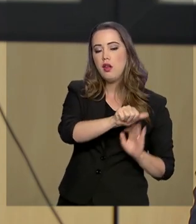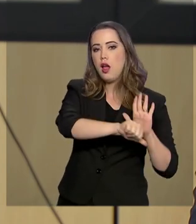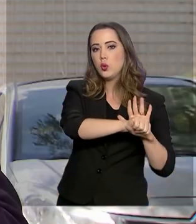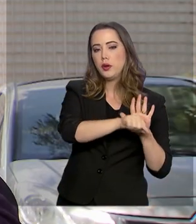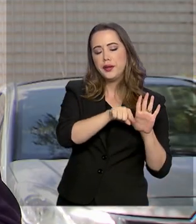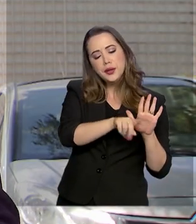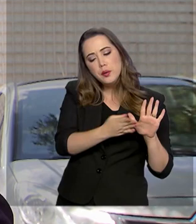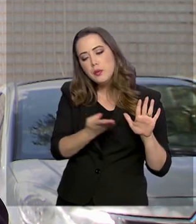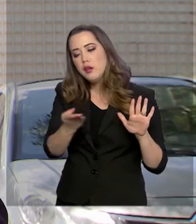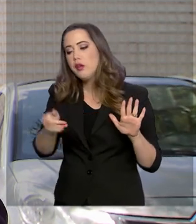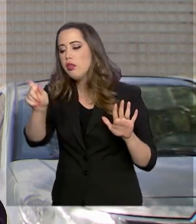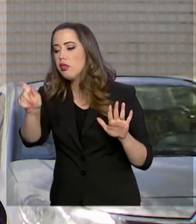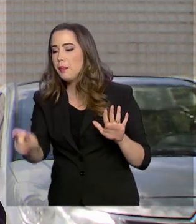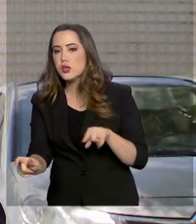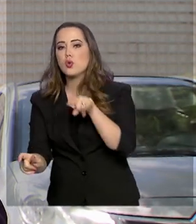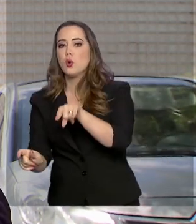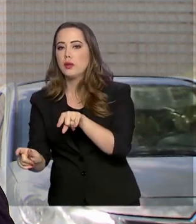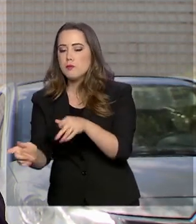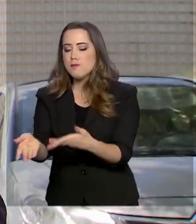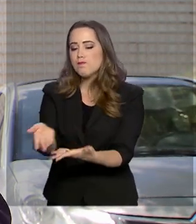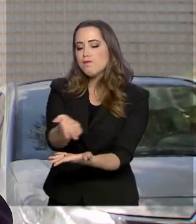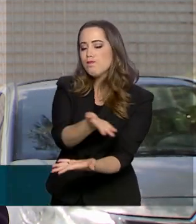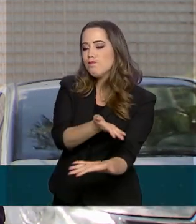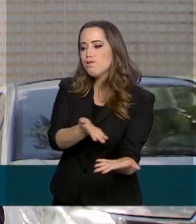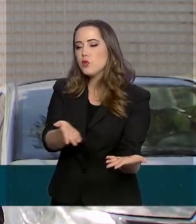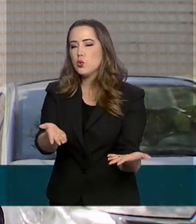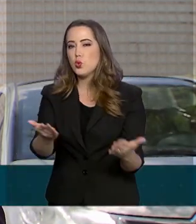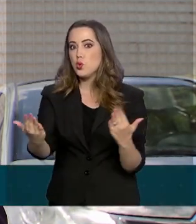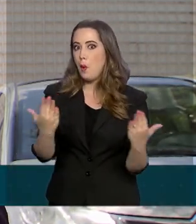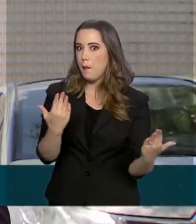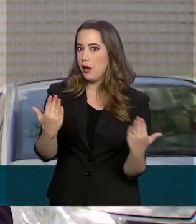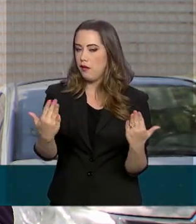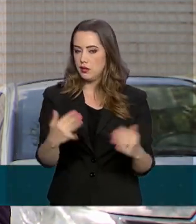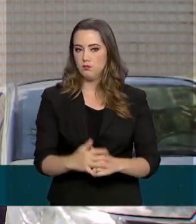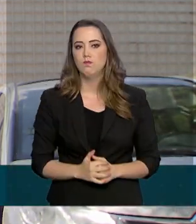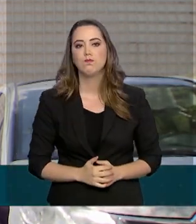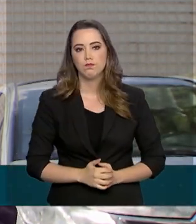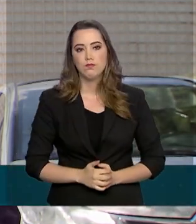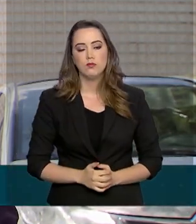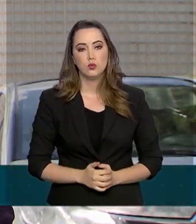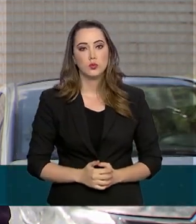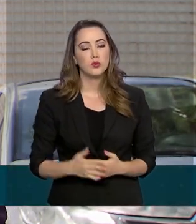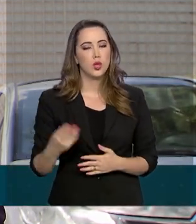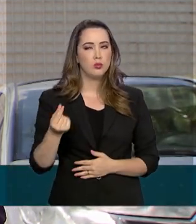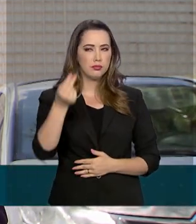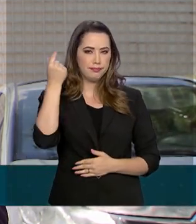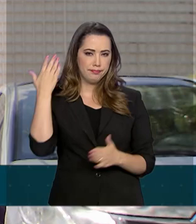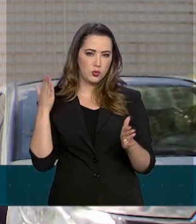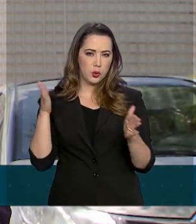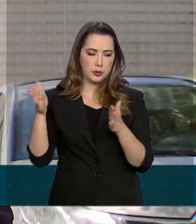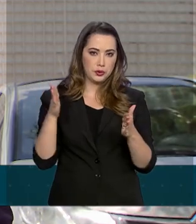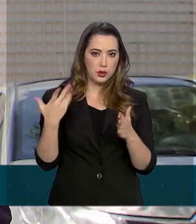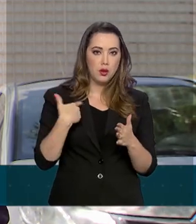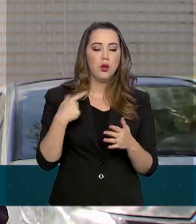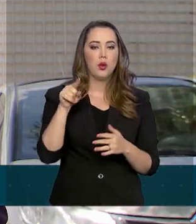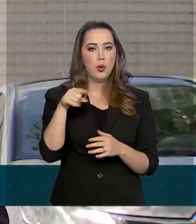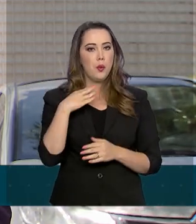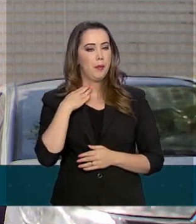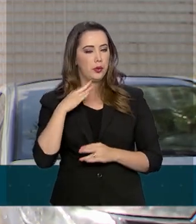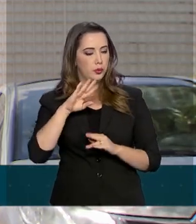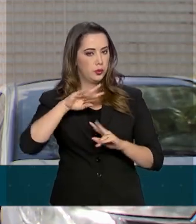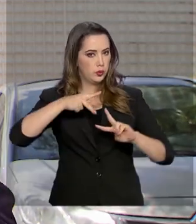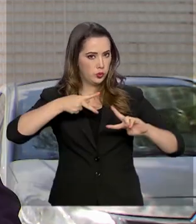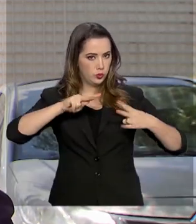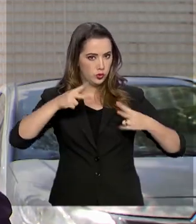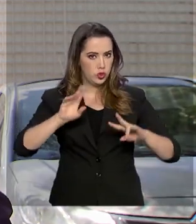crimes. De 2013 a maio de 2019, o Banco Nacional de Perfis Genéticos ajudou na elucidação de